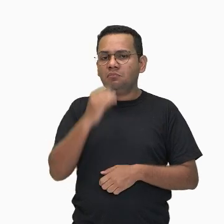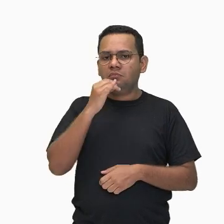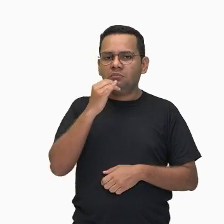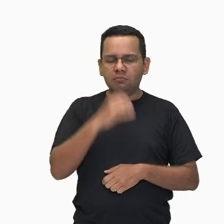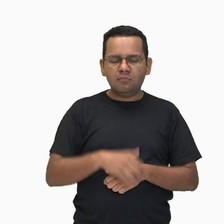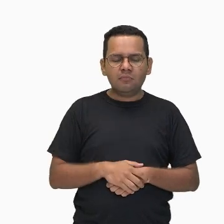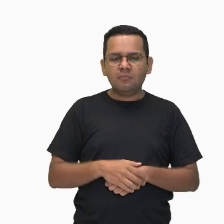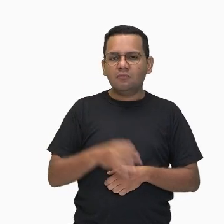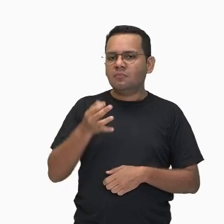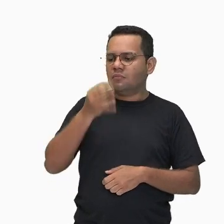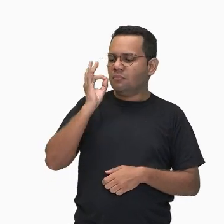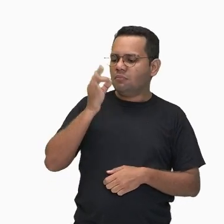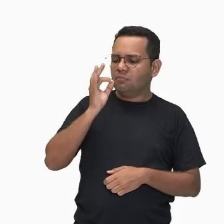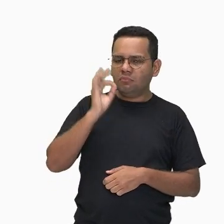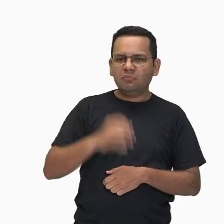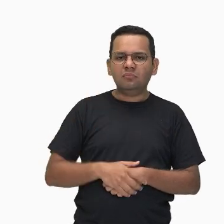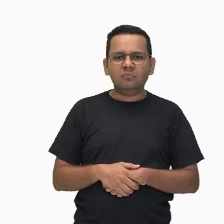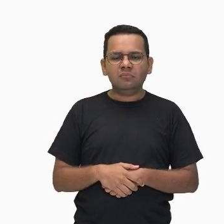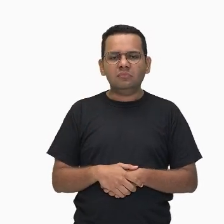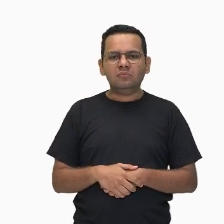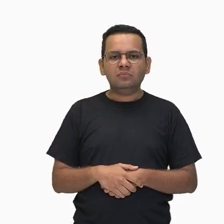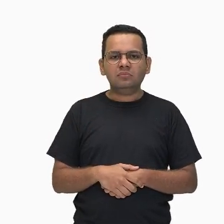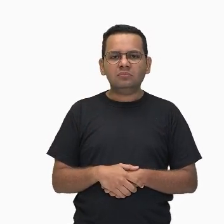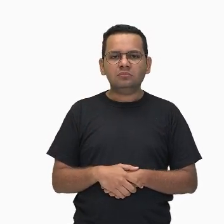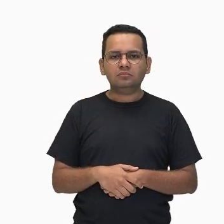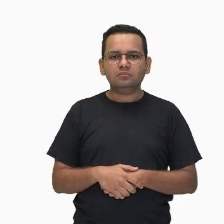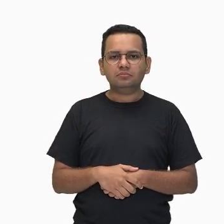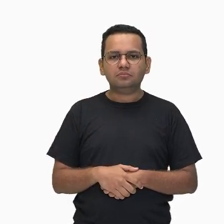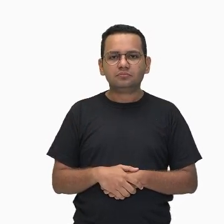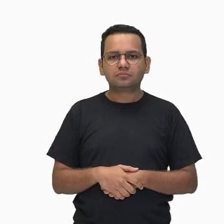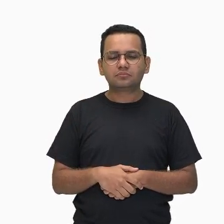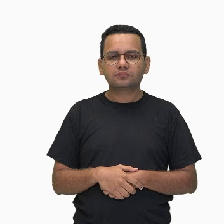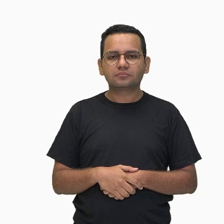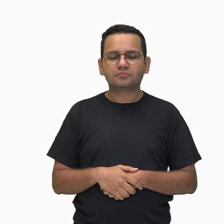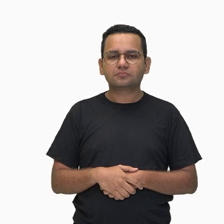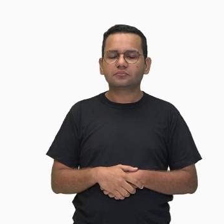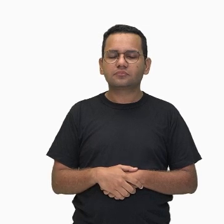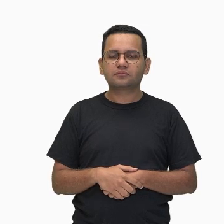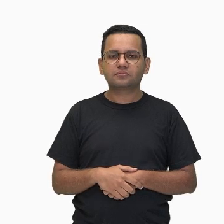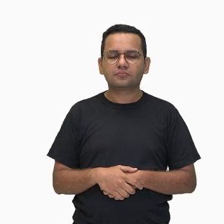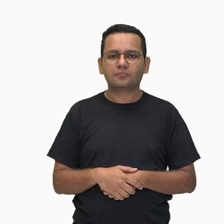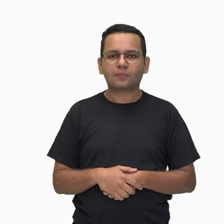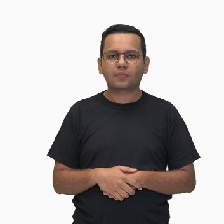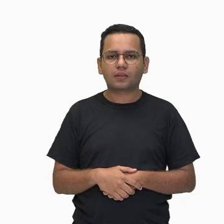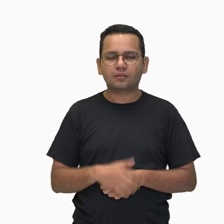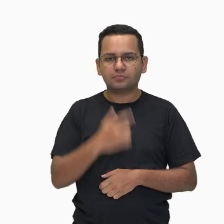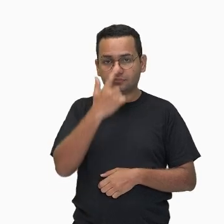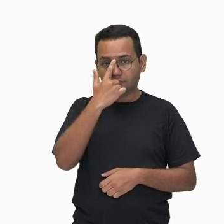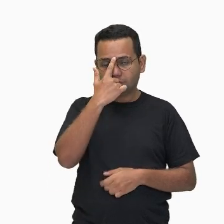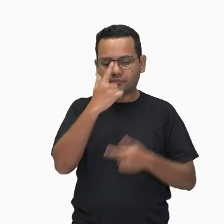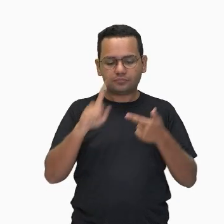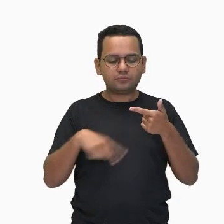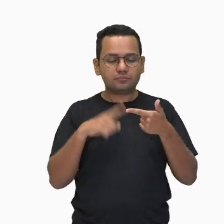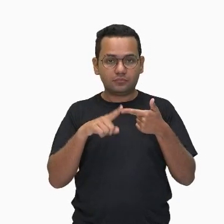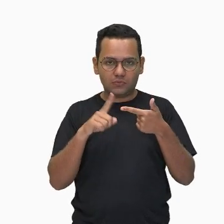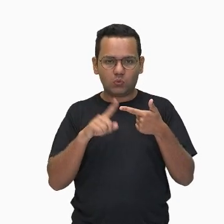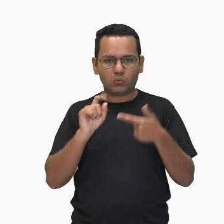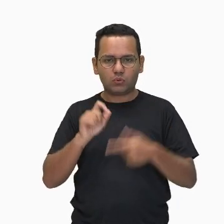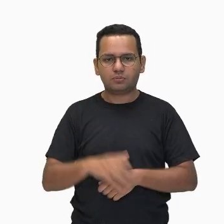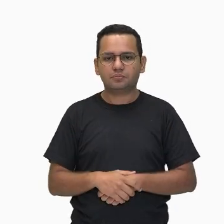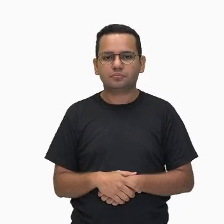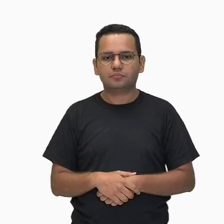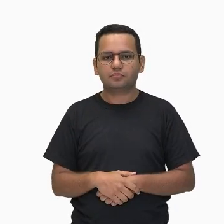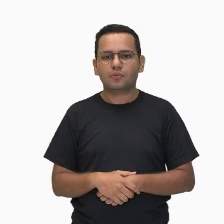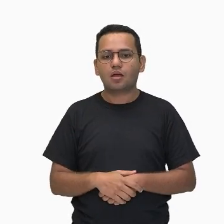café em pó. Nem todo lugar tem o café em pó, mas é um processo bastante conhecido. A filtração ela é usada para separar